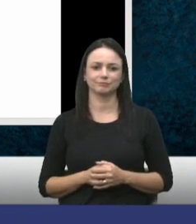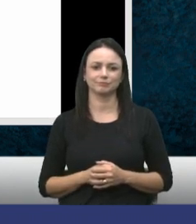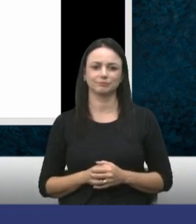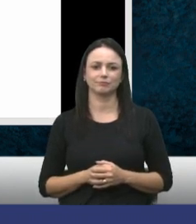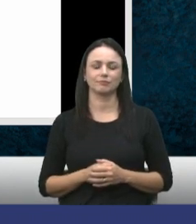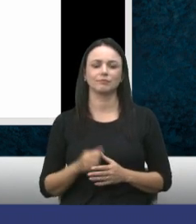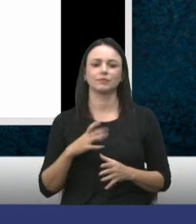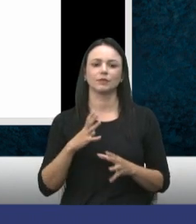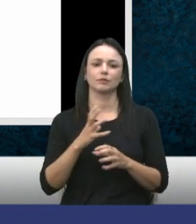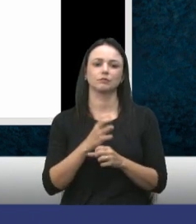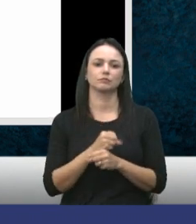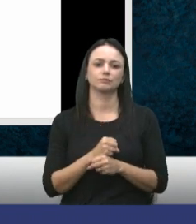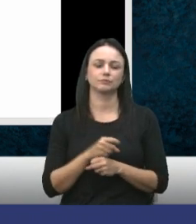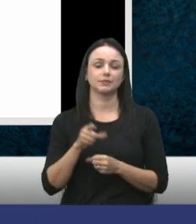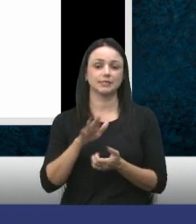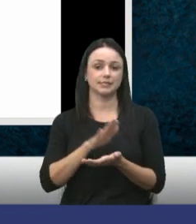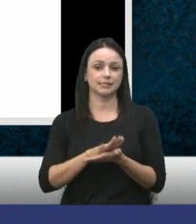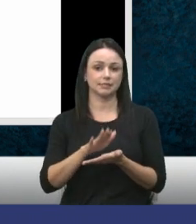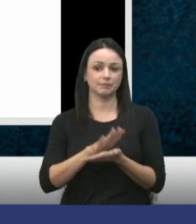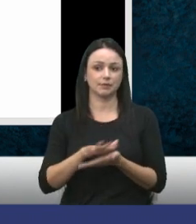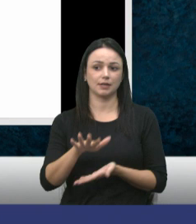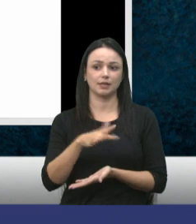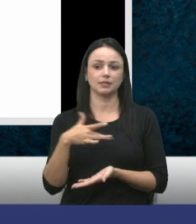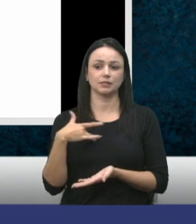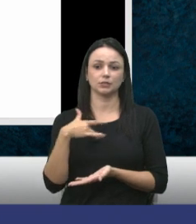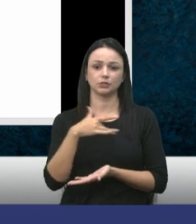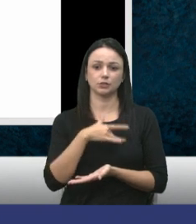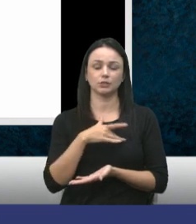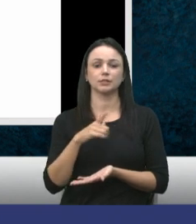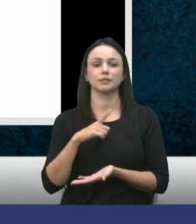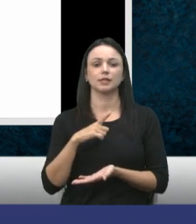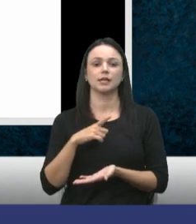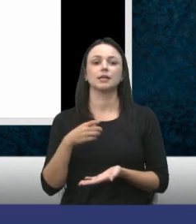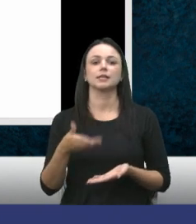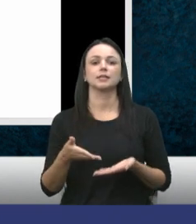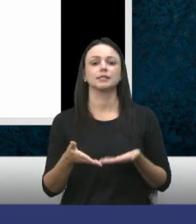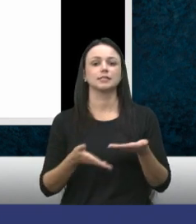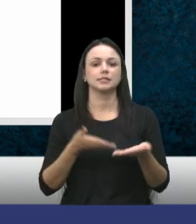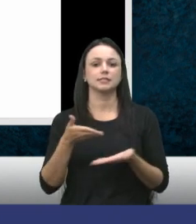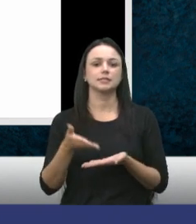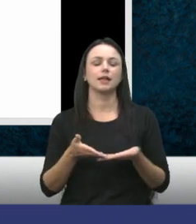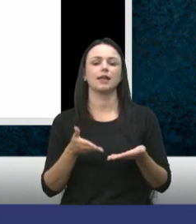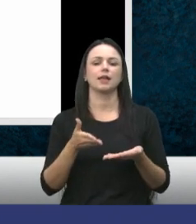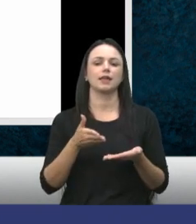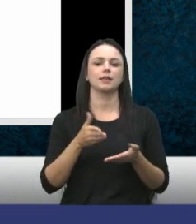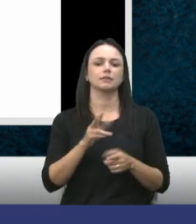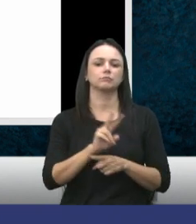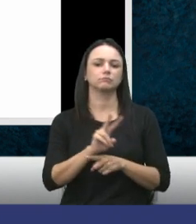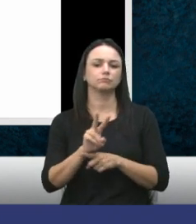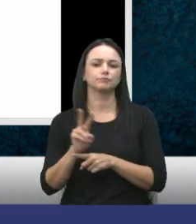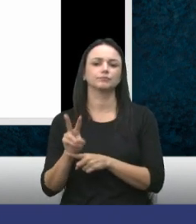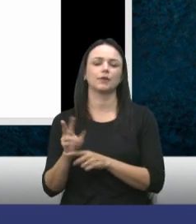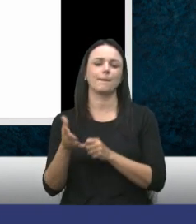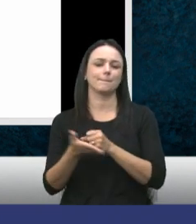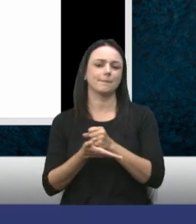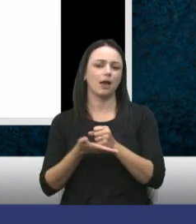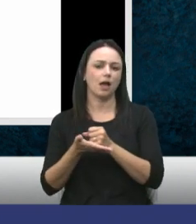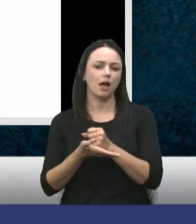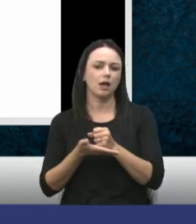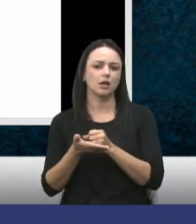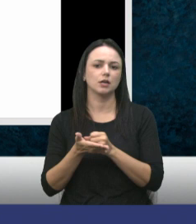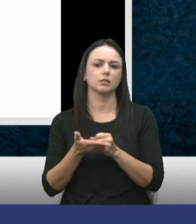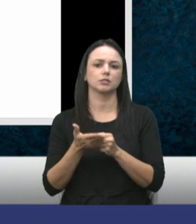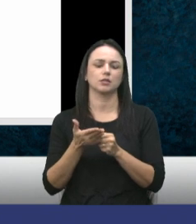Compostos, essas despesas na saúde por assistência hospitalar e ambulatorial, atenção básica, suporte